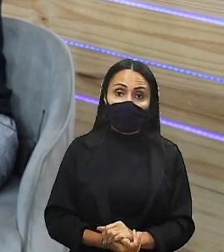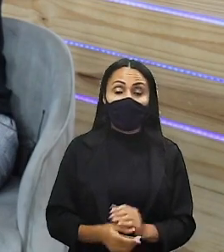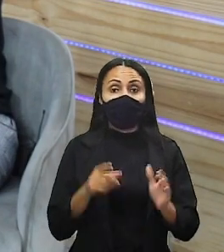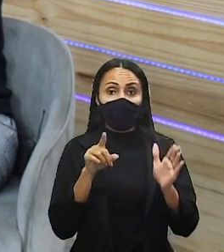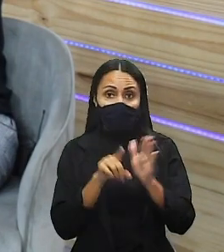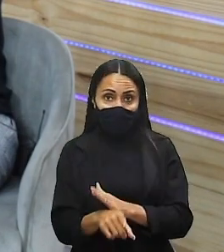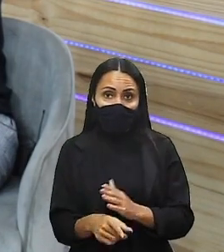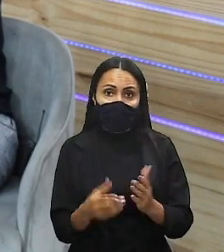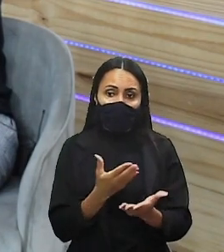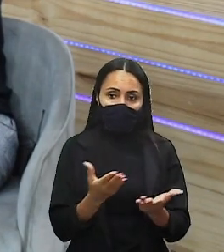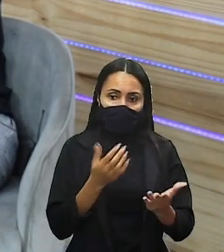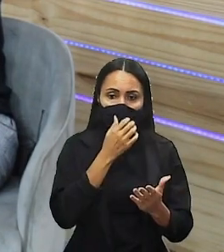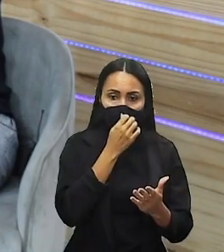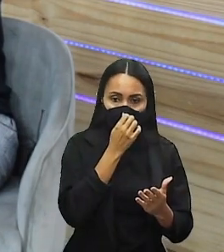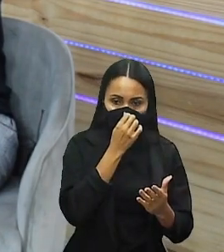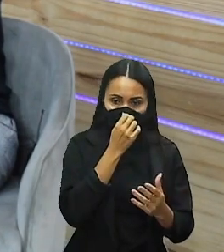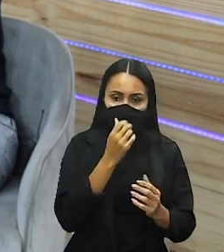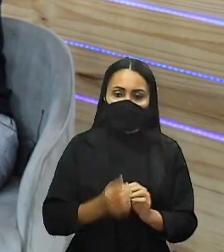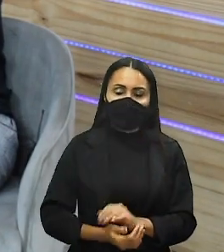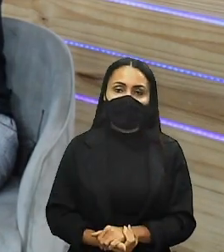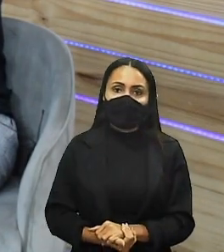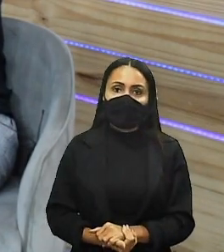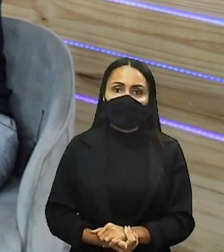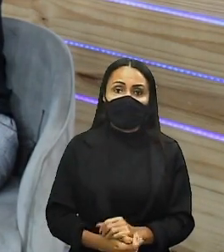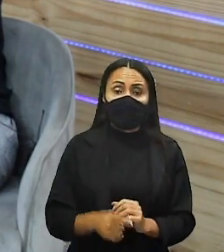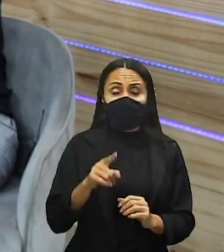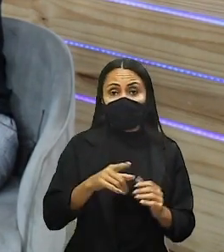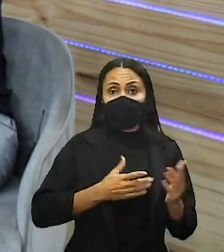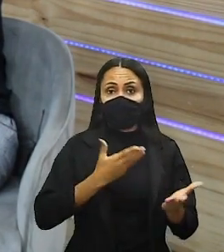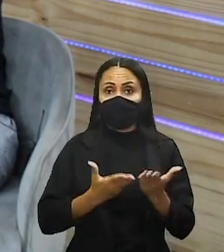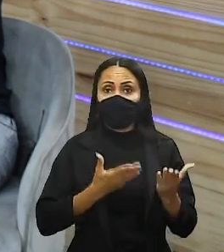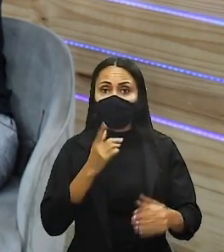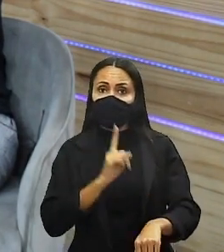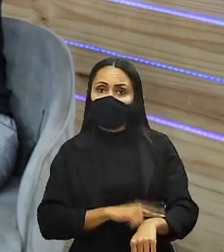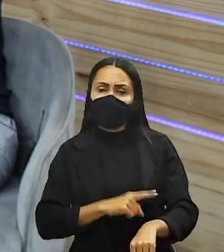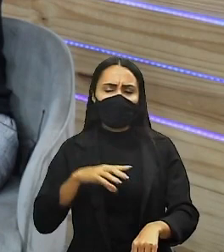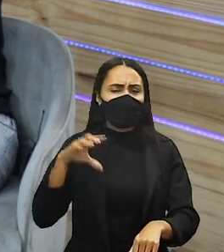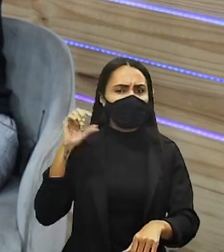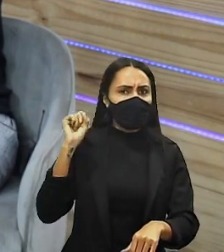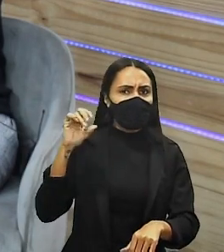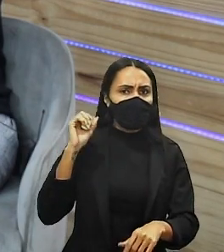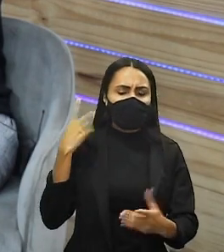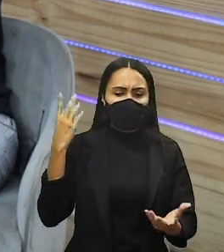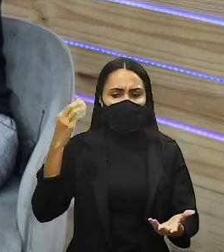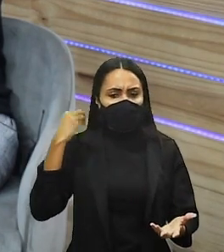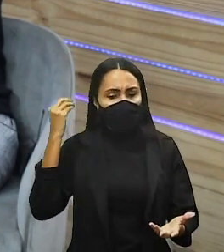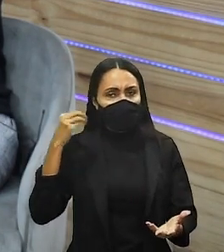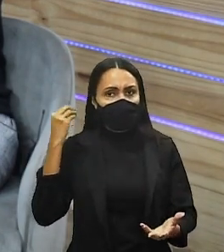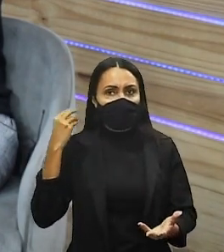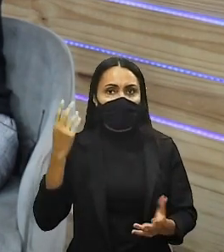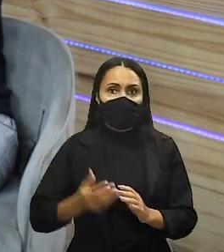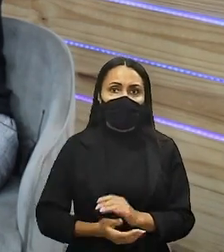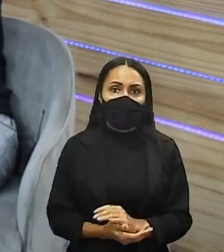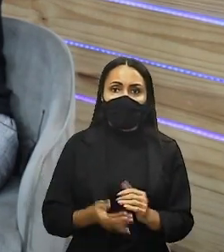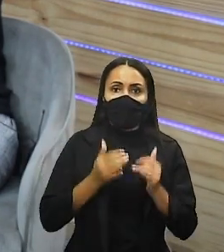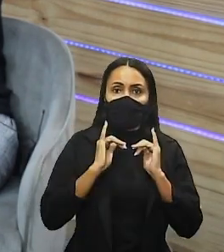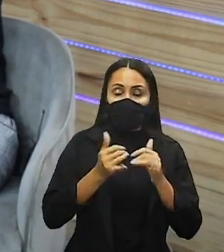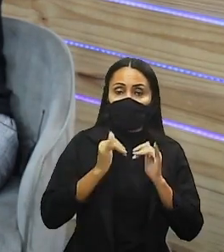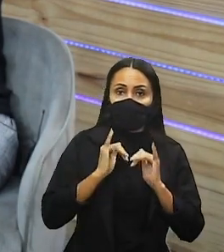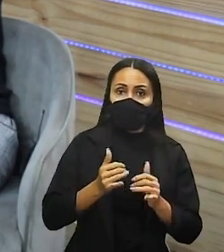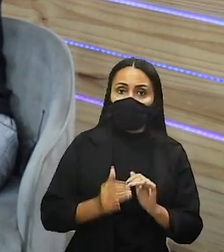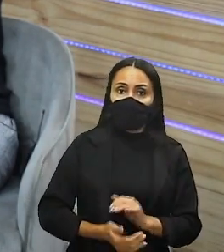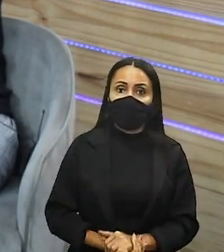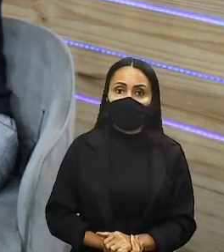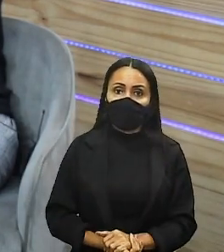pergunta, fica um questionamento, né? Será que você dedica tempo de ouvir as experiências do outro, as narrativas do outro,